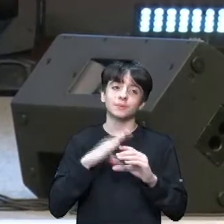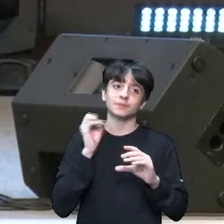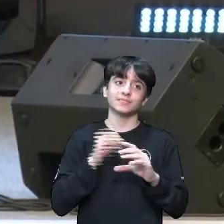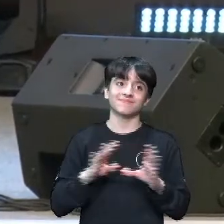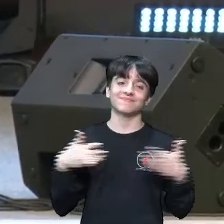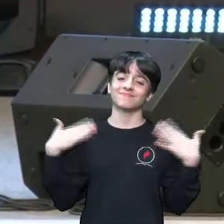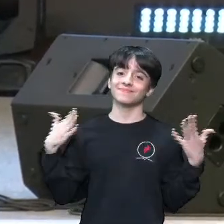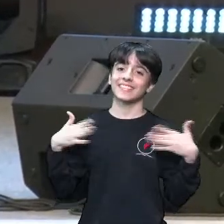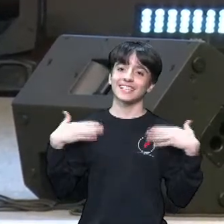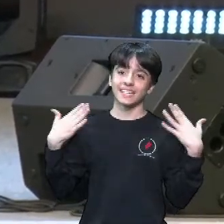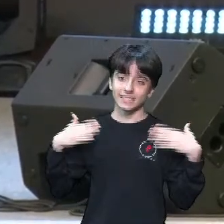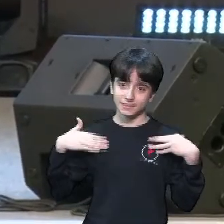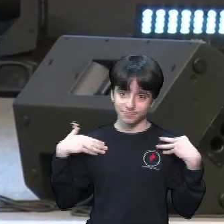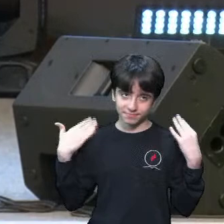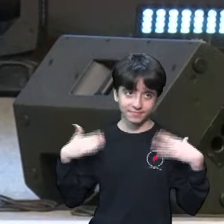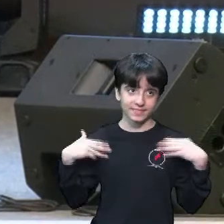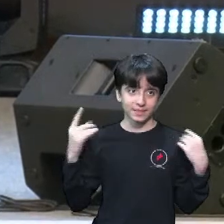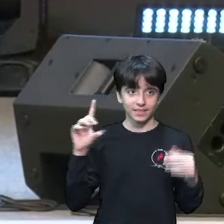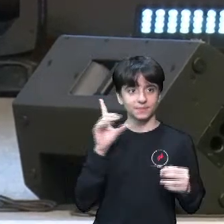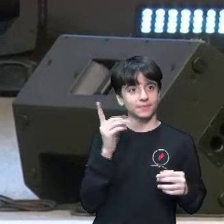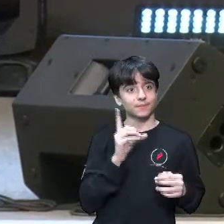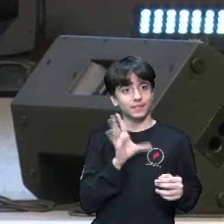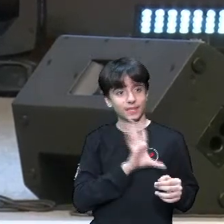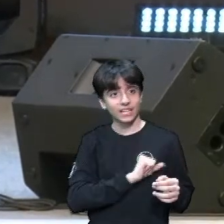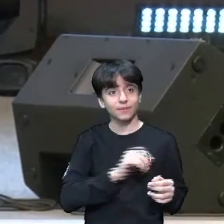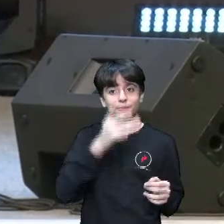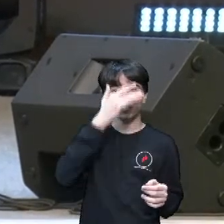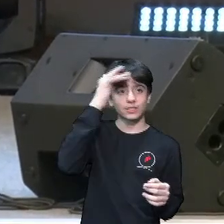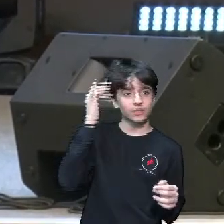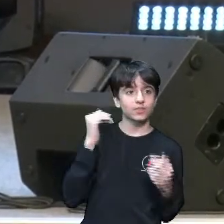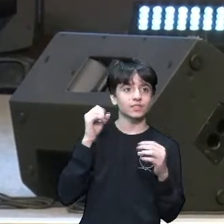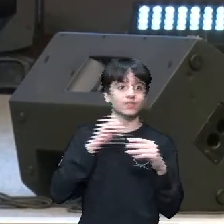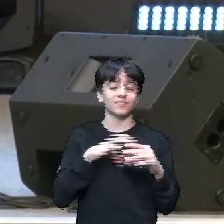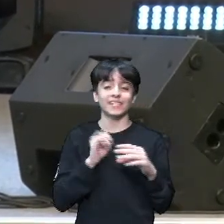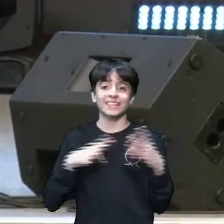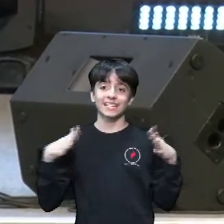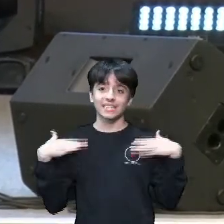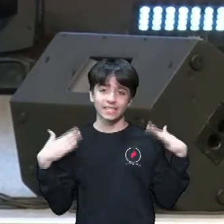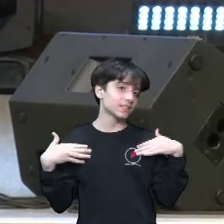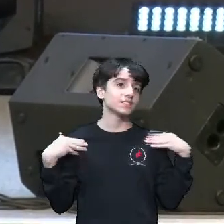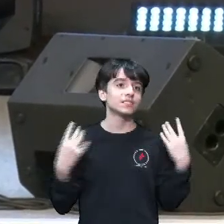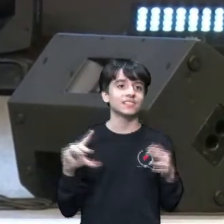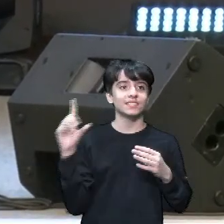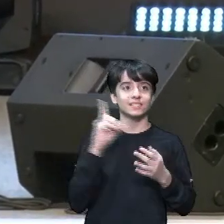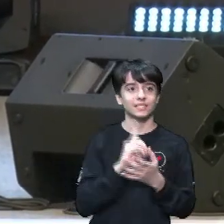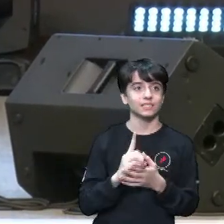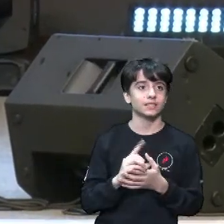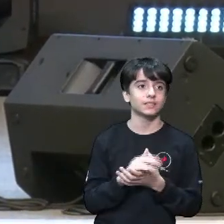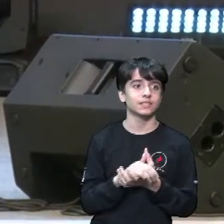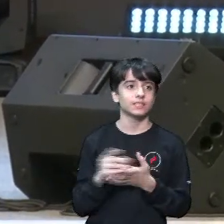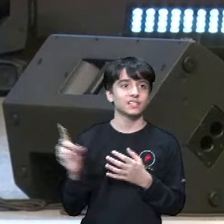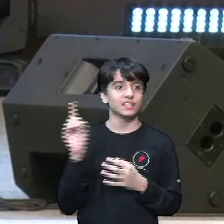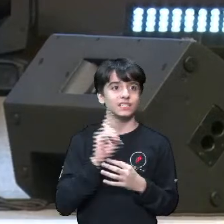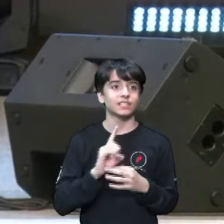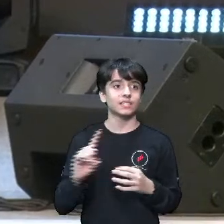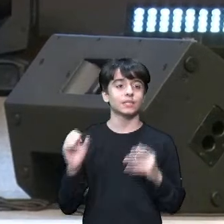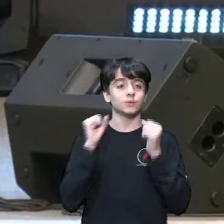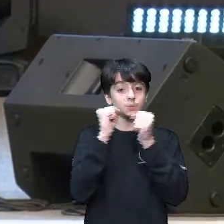doador. Deus ama aquele que dá com alegria, né? Versículo 8. Deus é capaz ou é